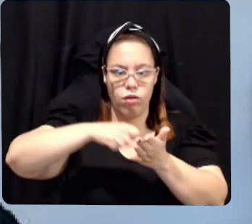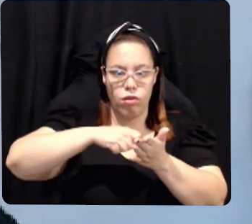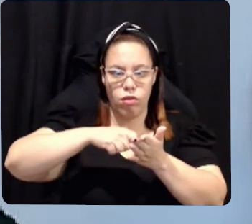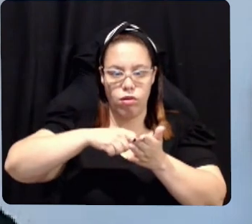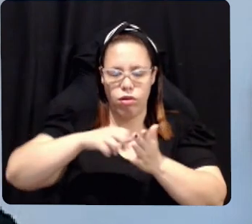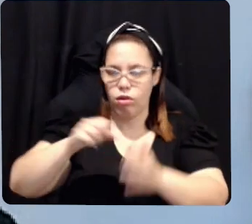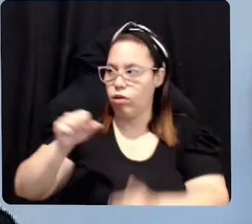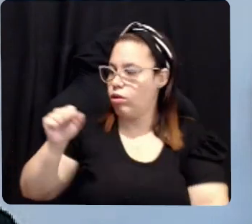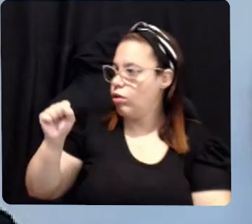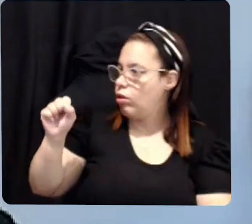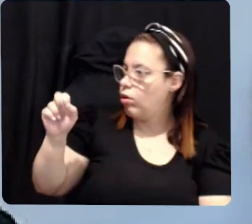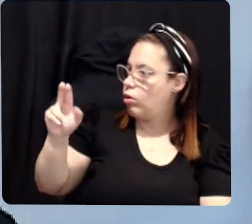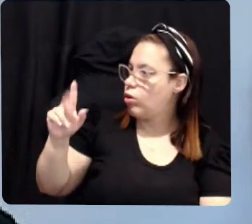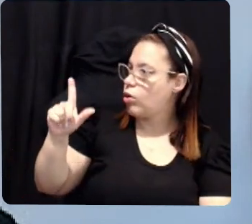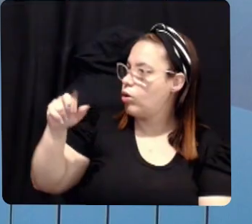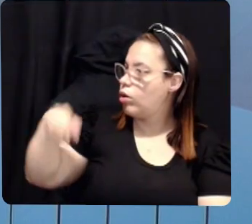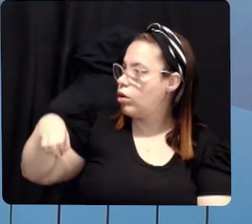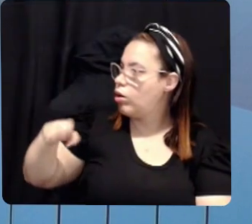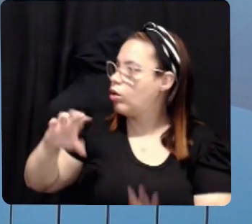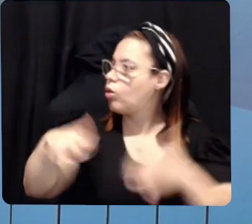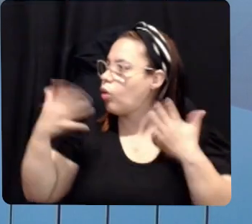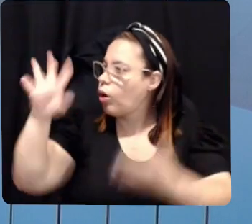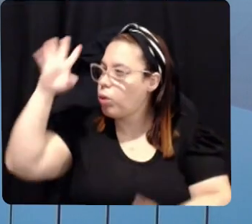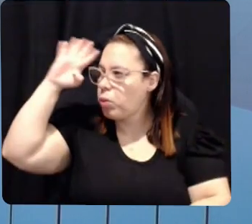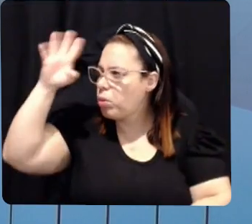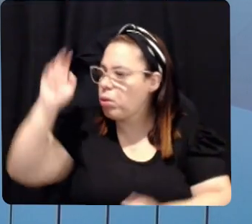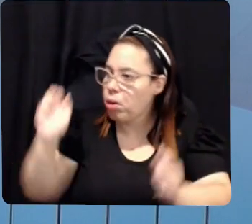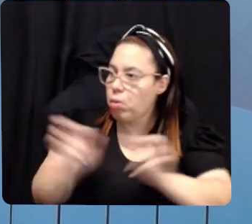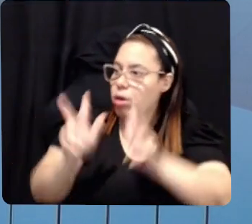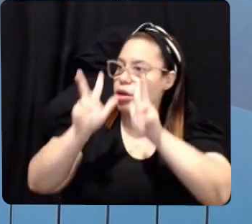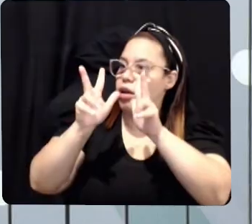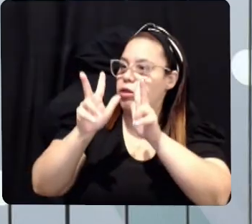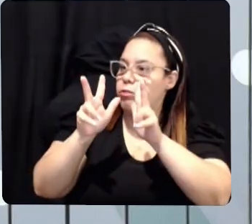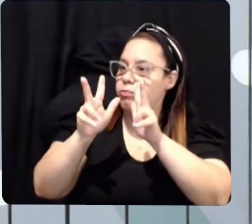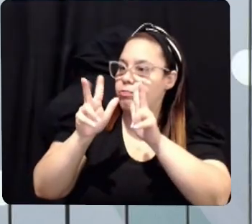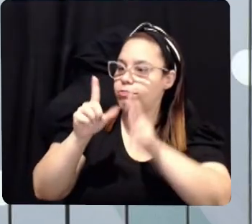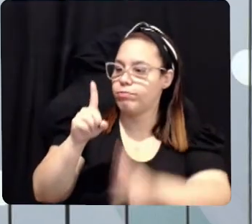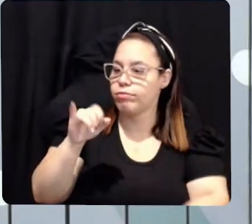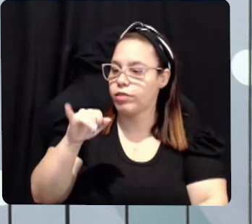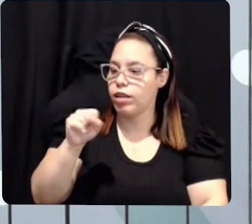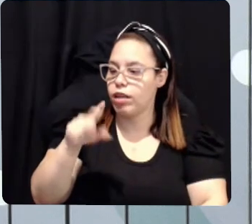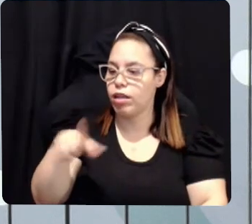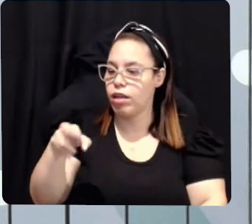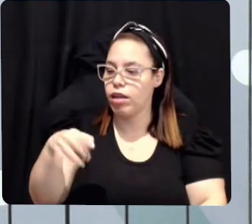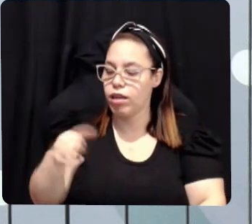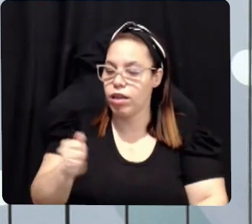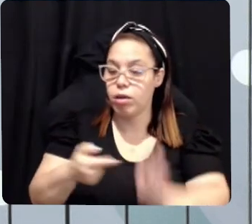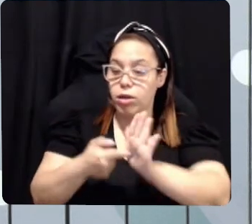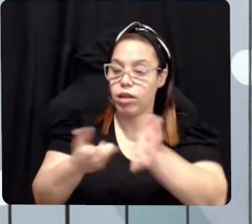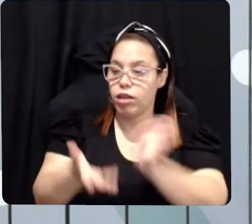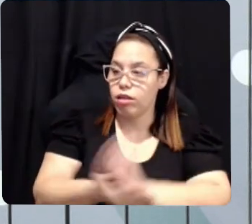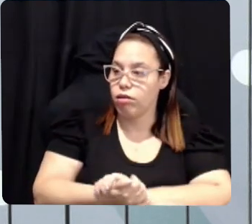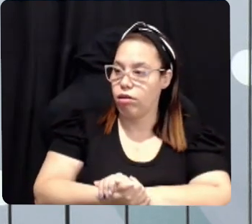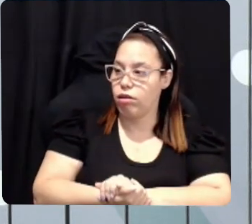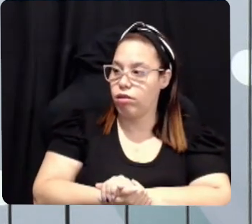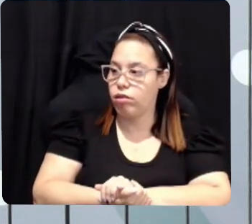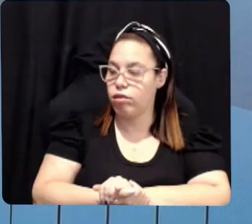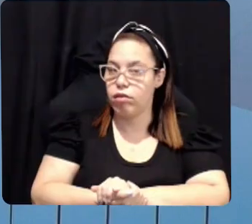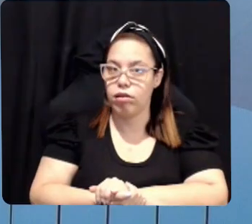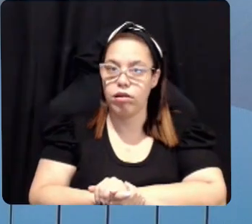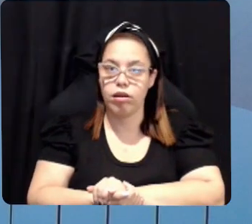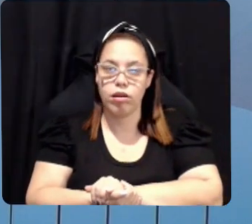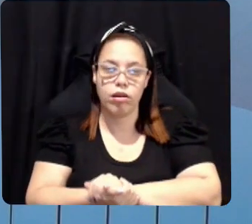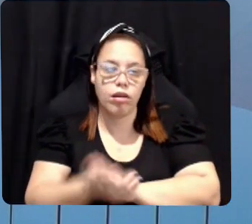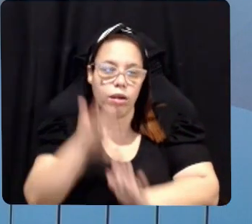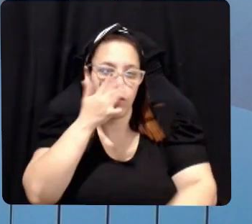escrever. E Sulene, quais, são os principais sinais que a dislexia apresenta?